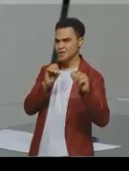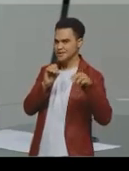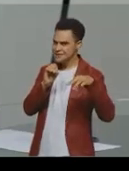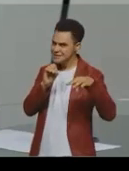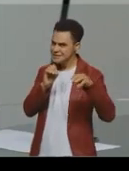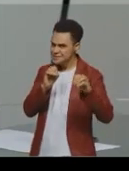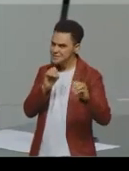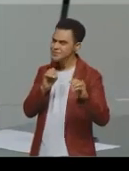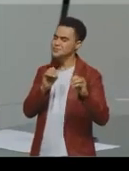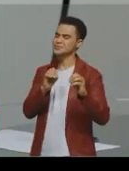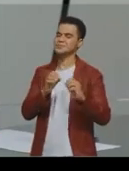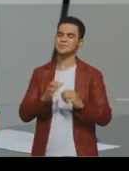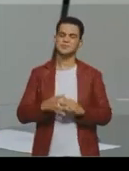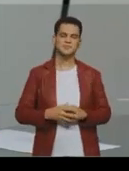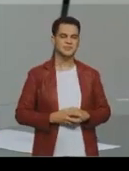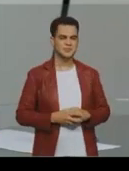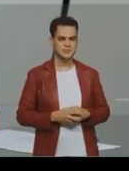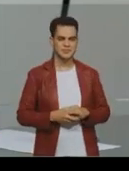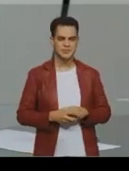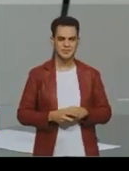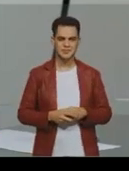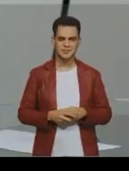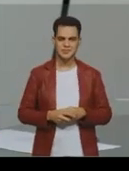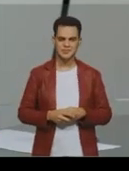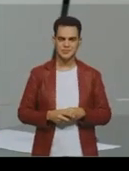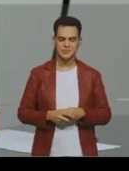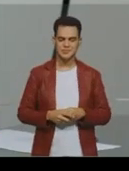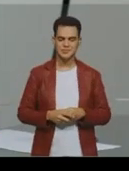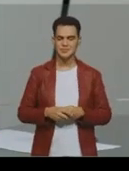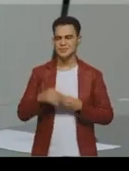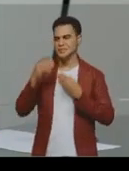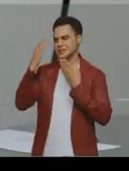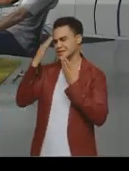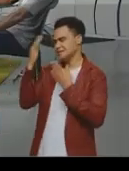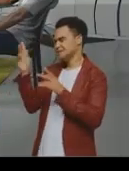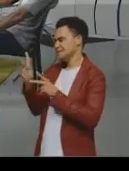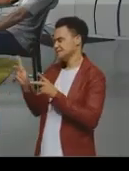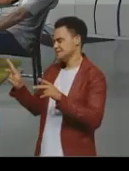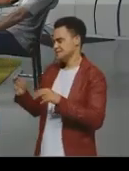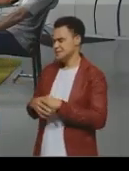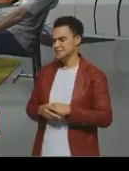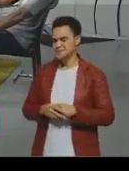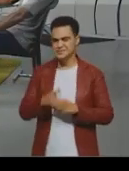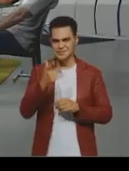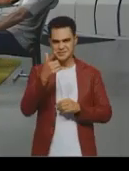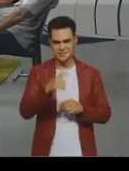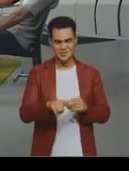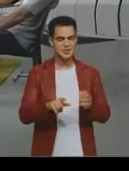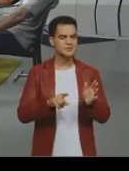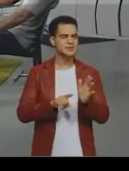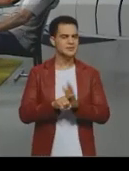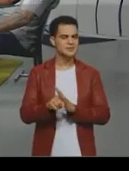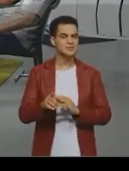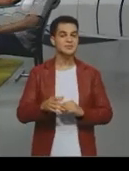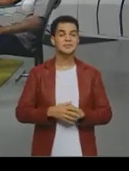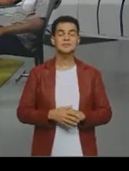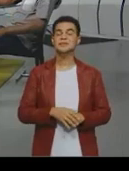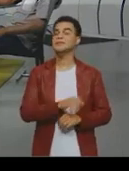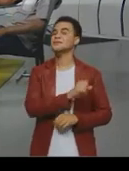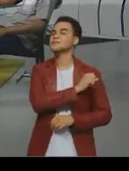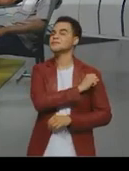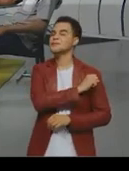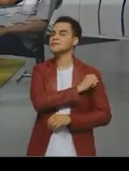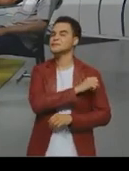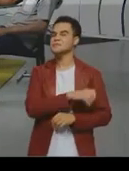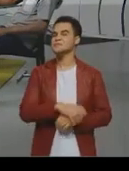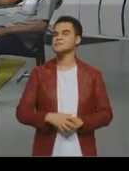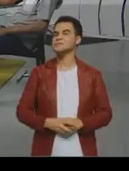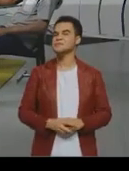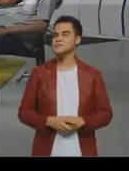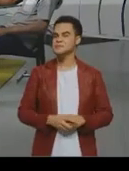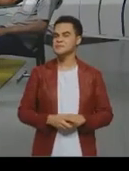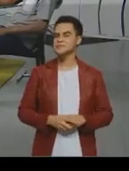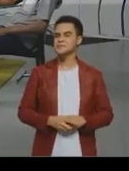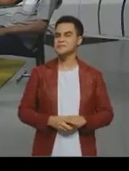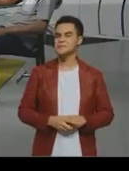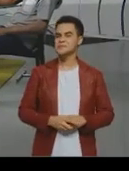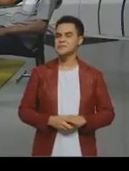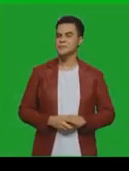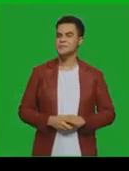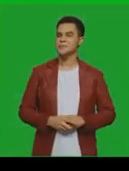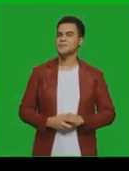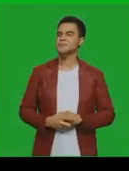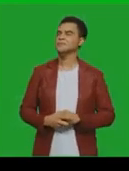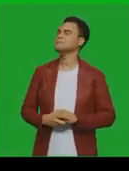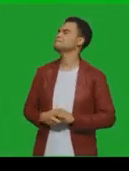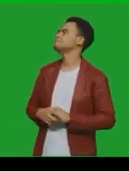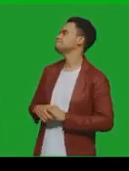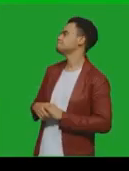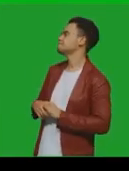de degradação. Obrigada, professor. Nossa próxima dúvida agora é uma dúvida de oitavo ano. Cite a importância